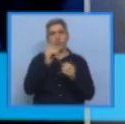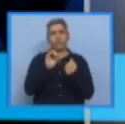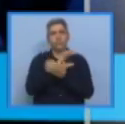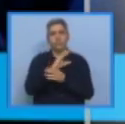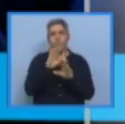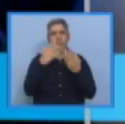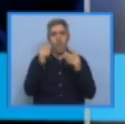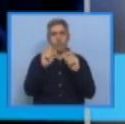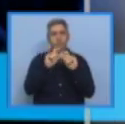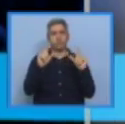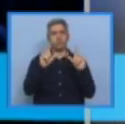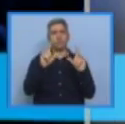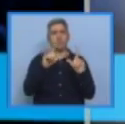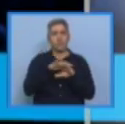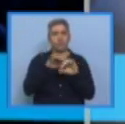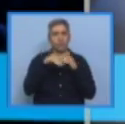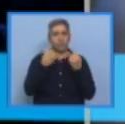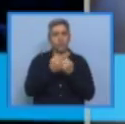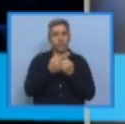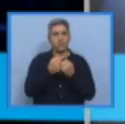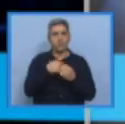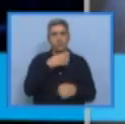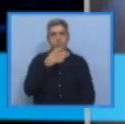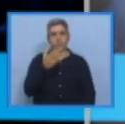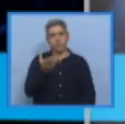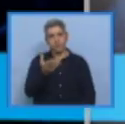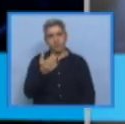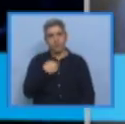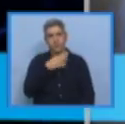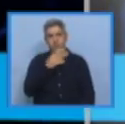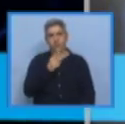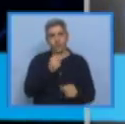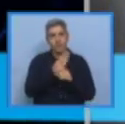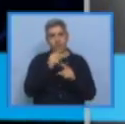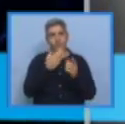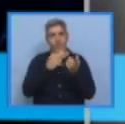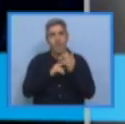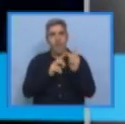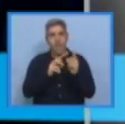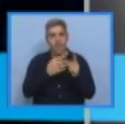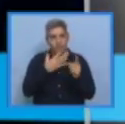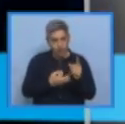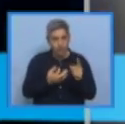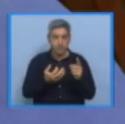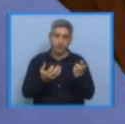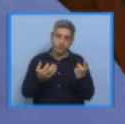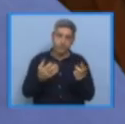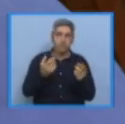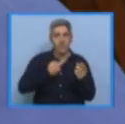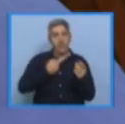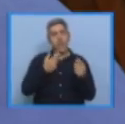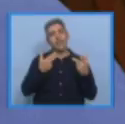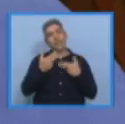notícia numa rede social onde eu estou, lá estou eu a comprar também como verdade. Não é? E daí que esse espírito crítico tenha